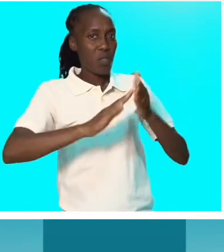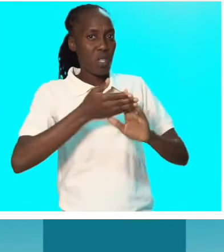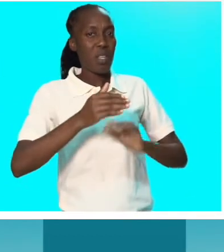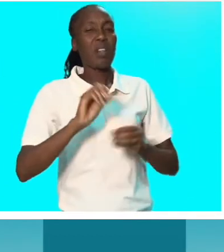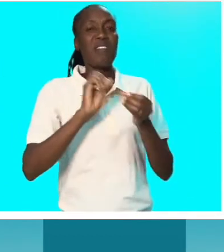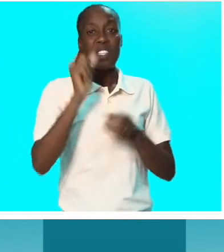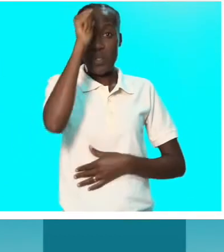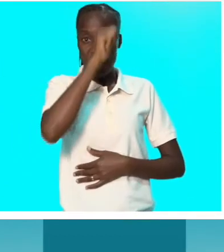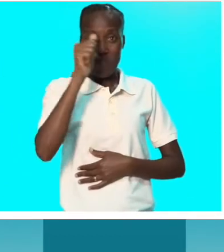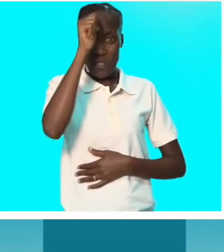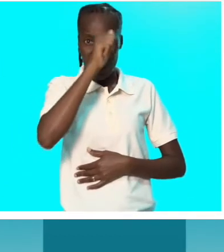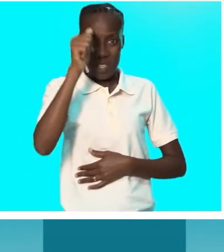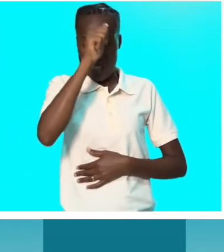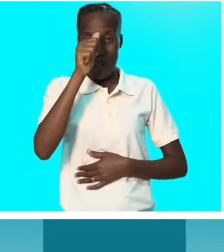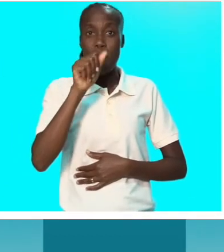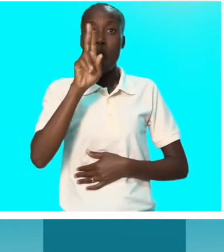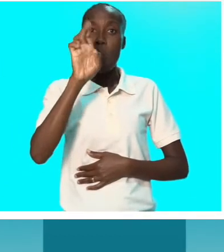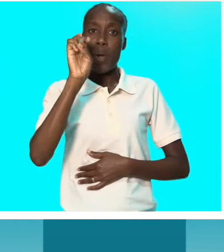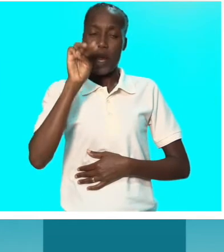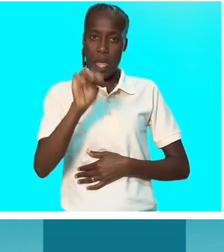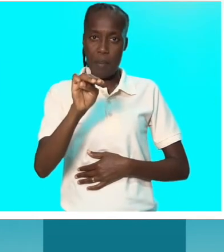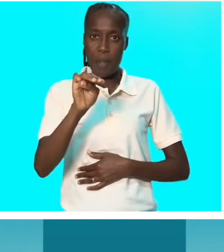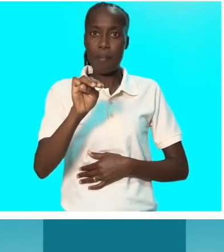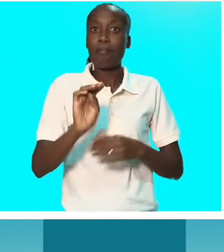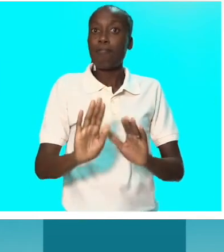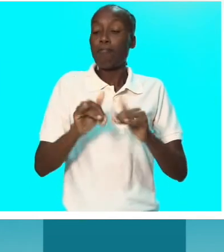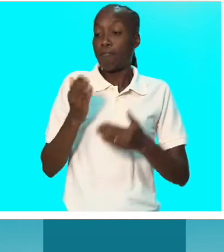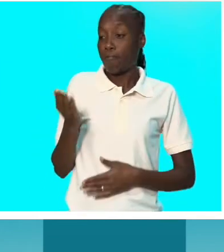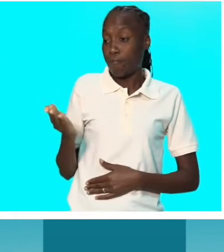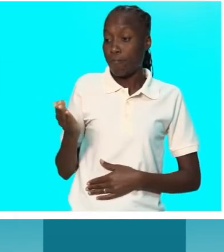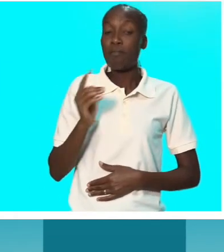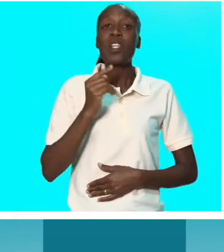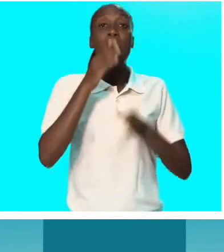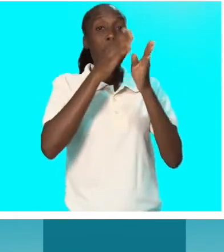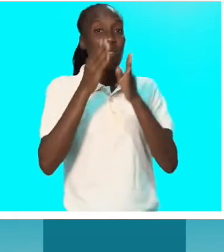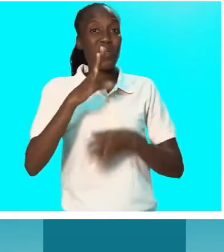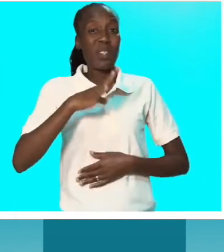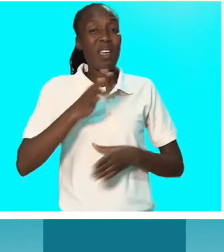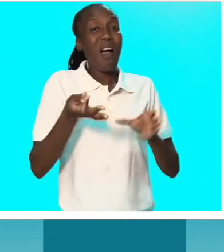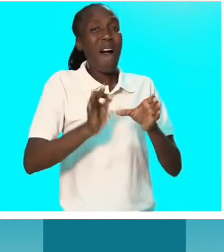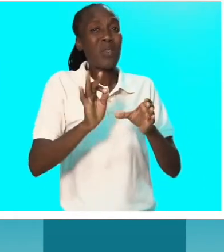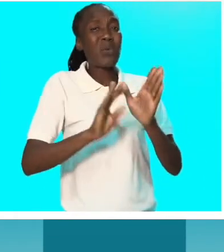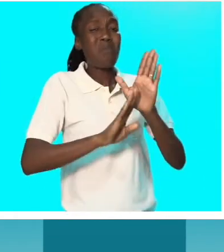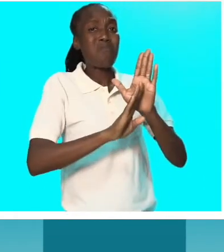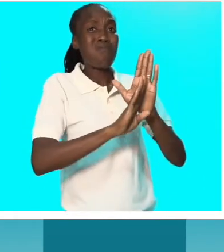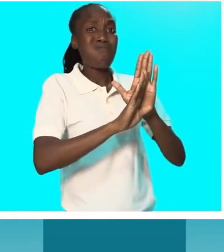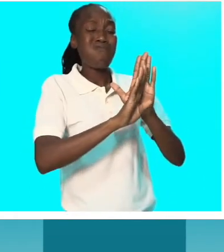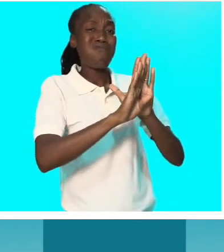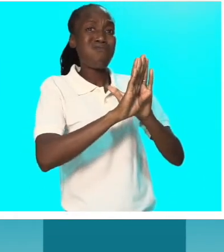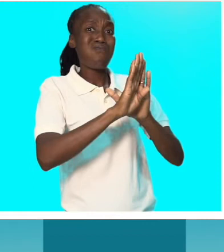Faculdade de Medicina da Universidade Eduardo Muglani. O indivíduo, quando tem açúcar alto,